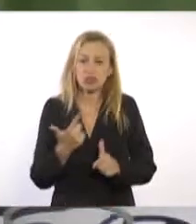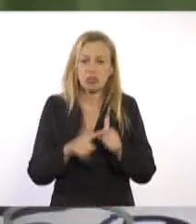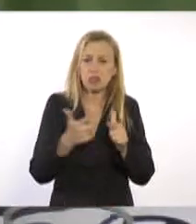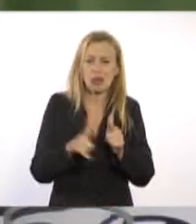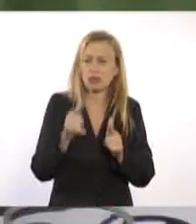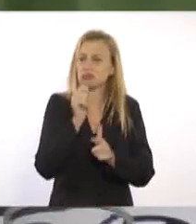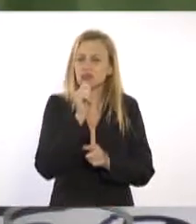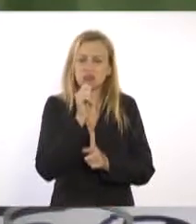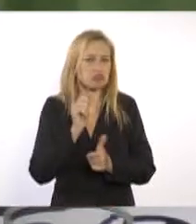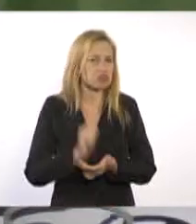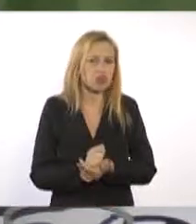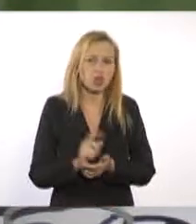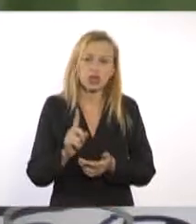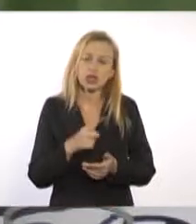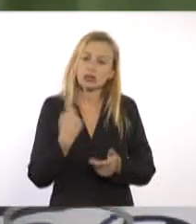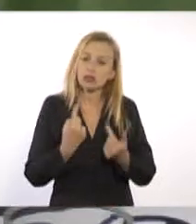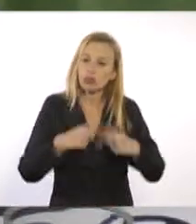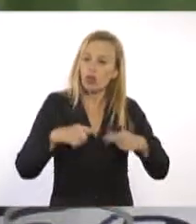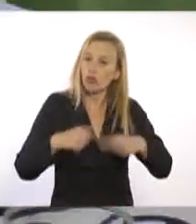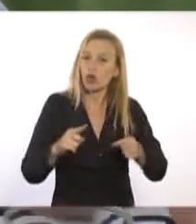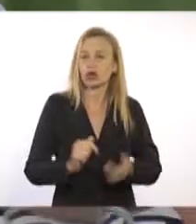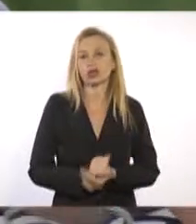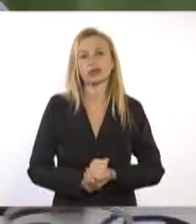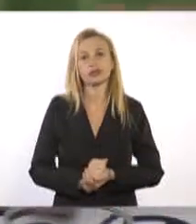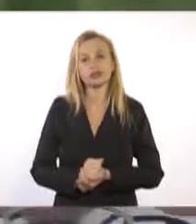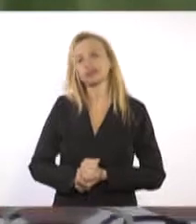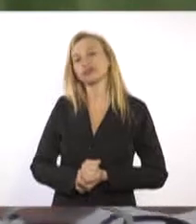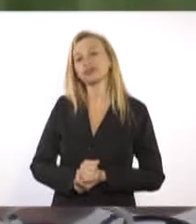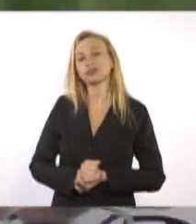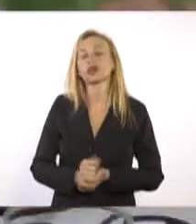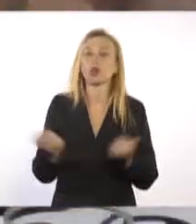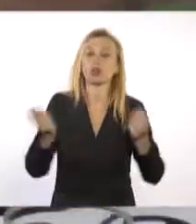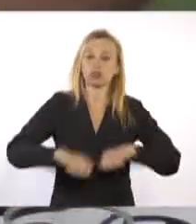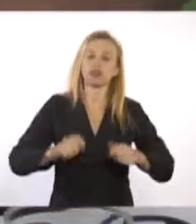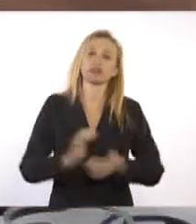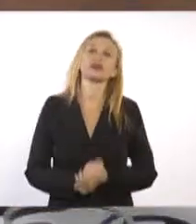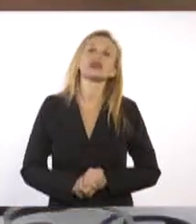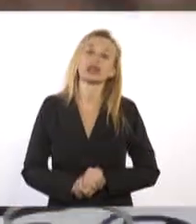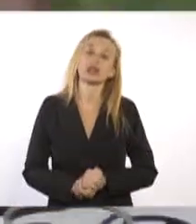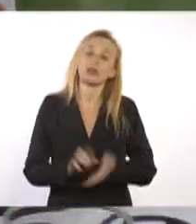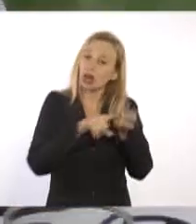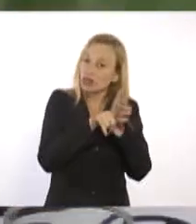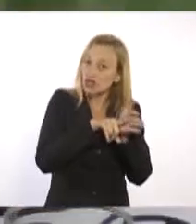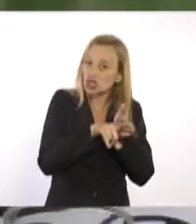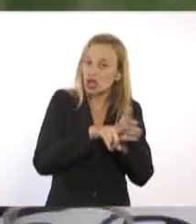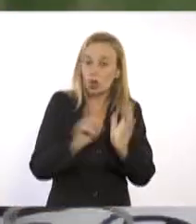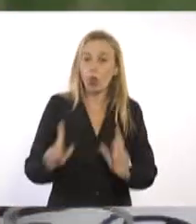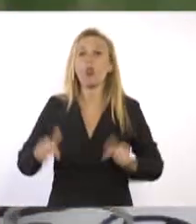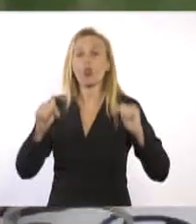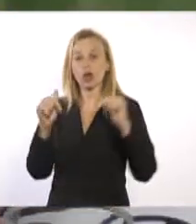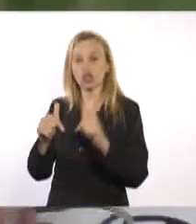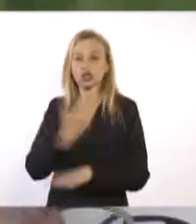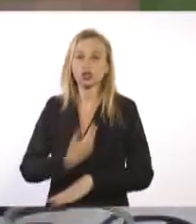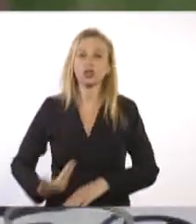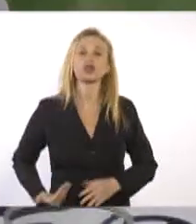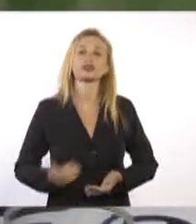um órgão constitucionalmente competente para investigar ações de um governo, para